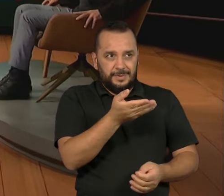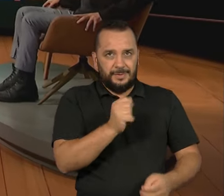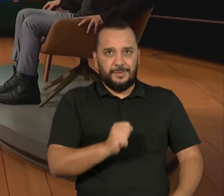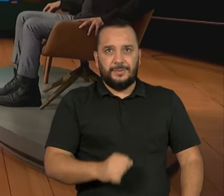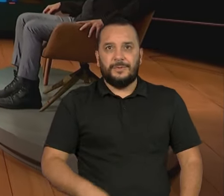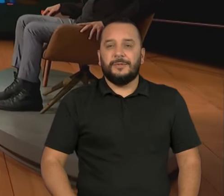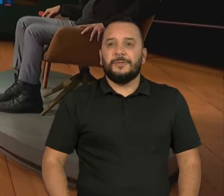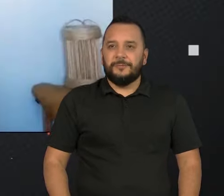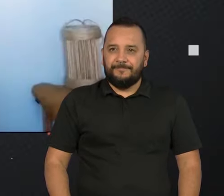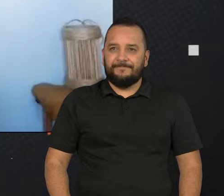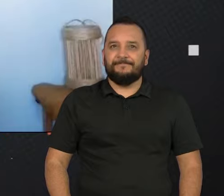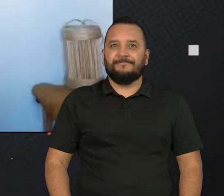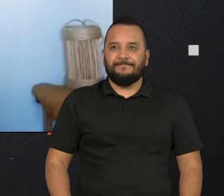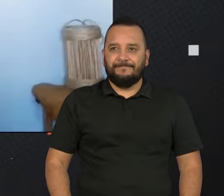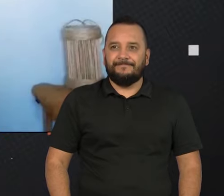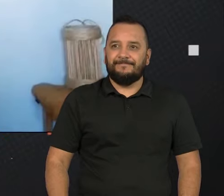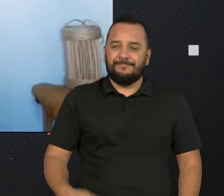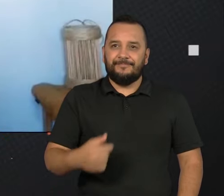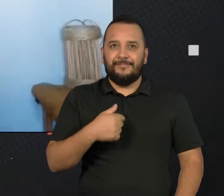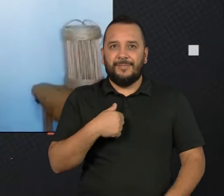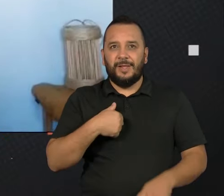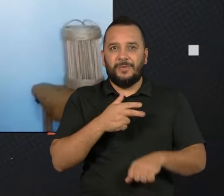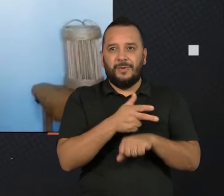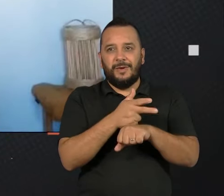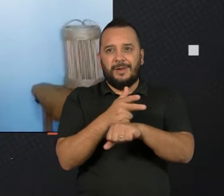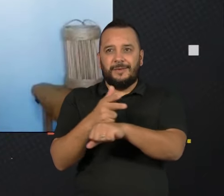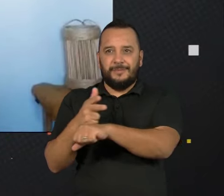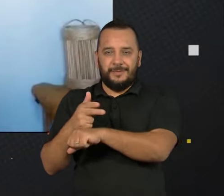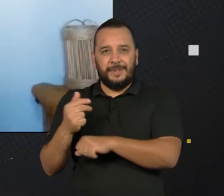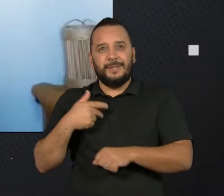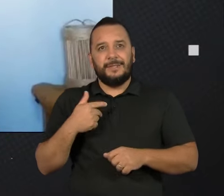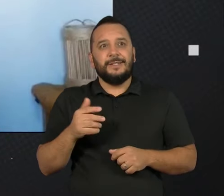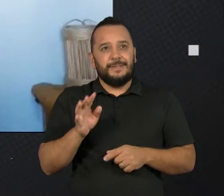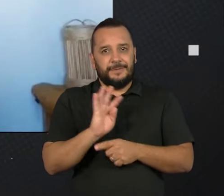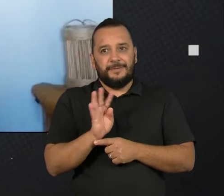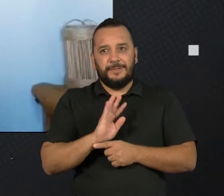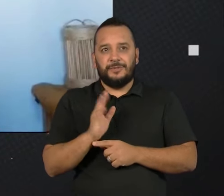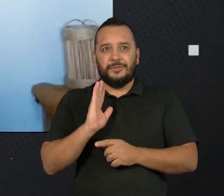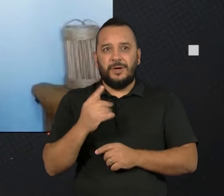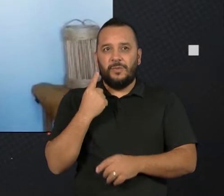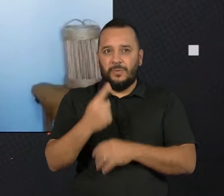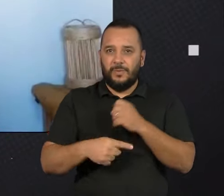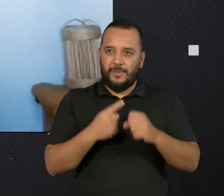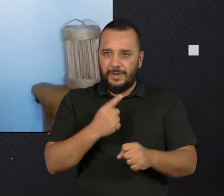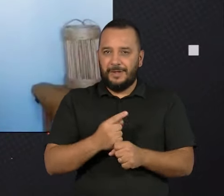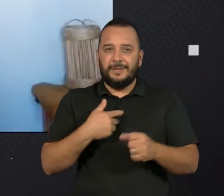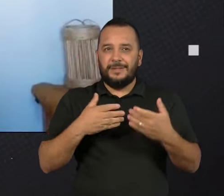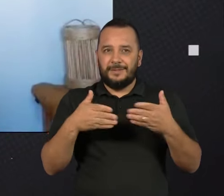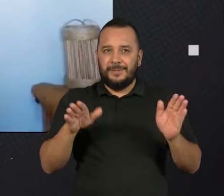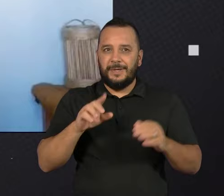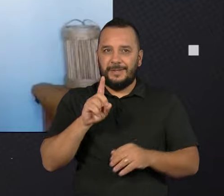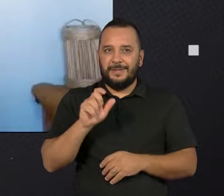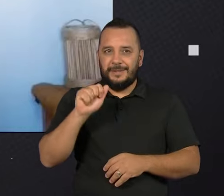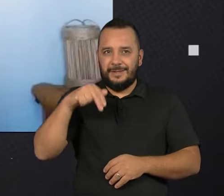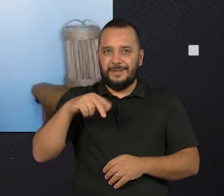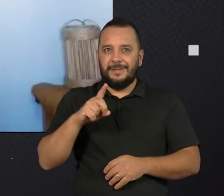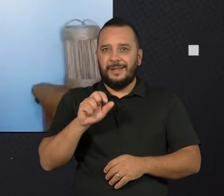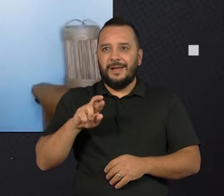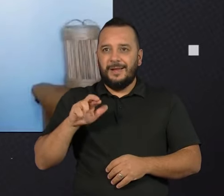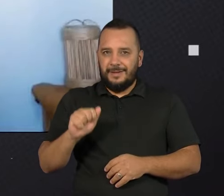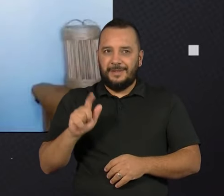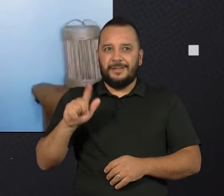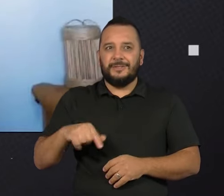Ti, eu estou gravando esse depoimento na semana que completa 1 ano do nosso lançamento de Dandara na Livraria